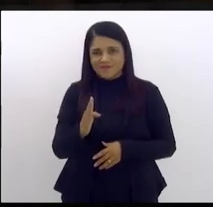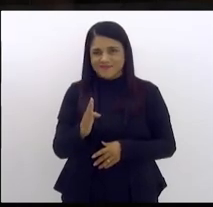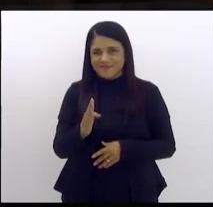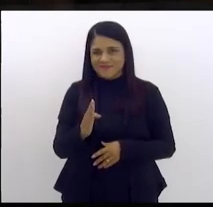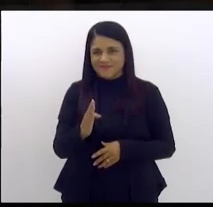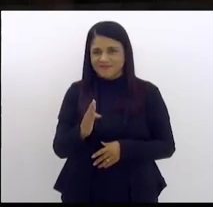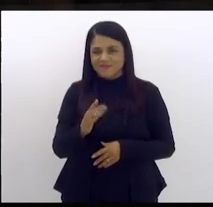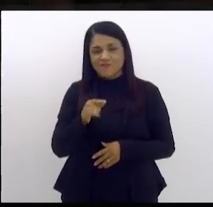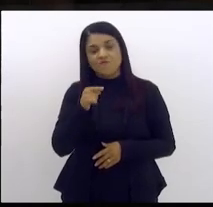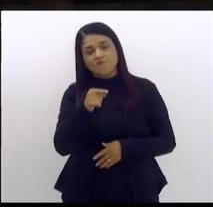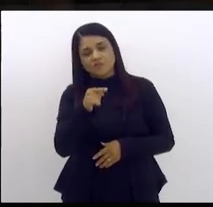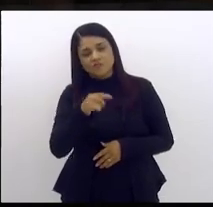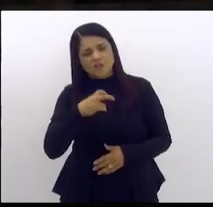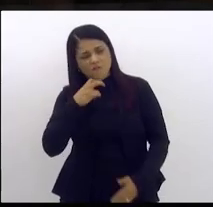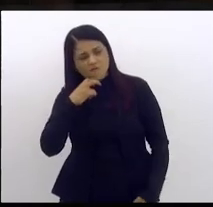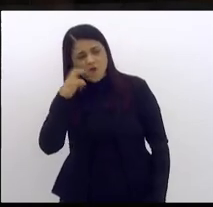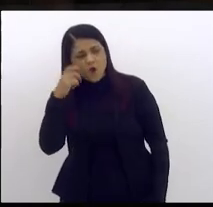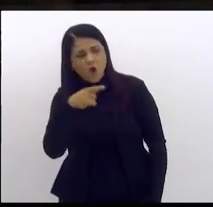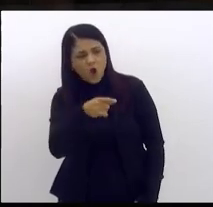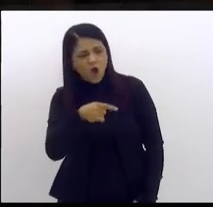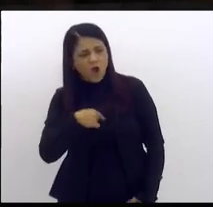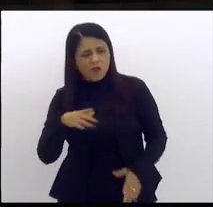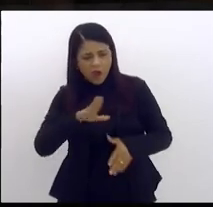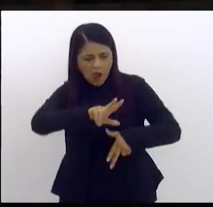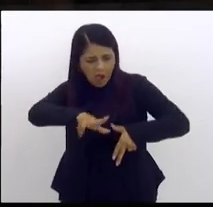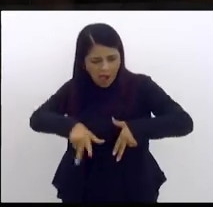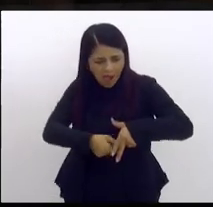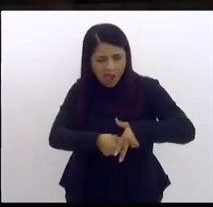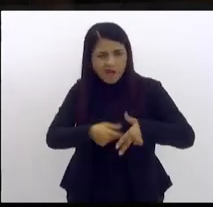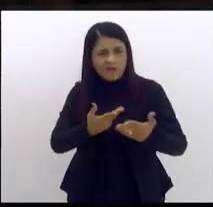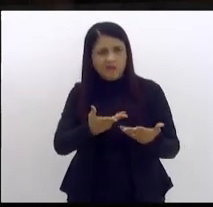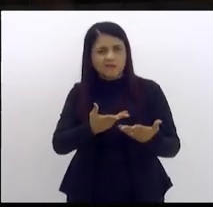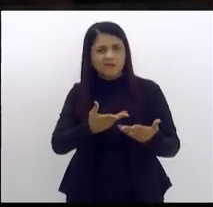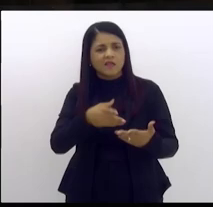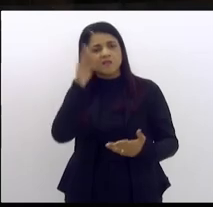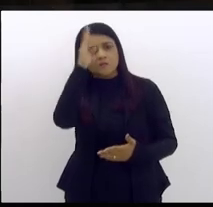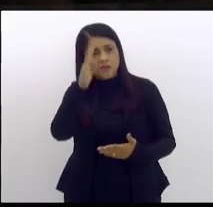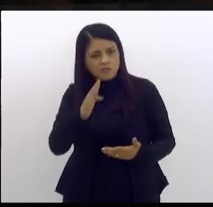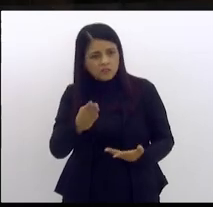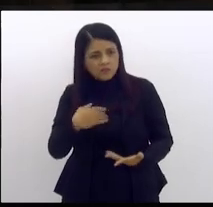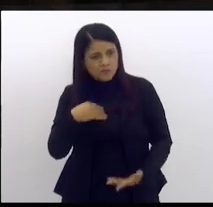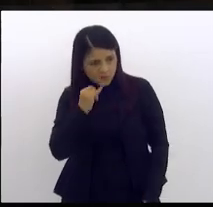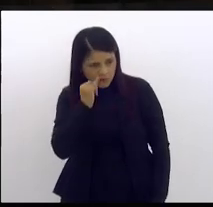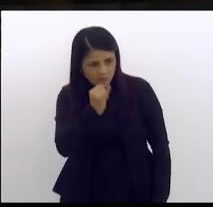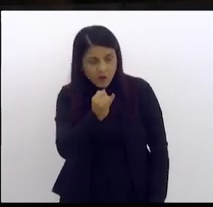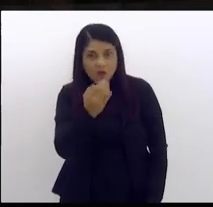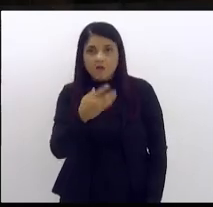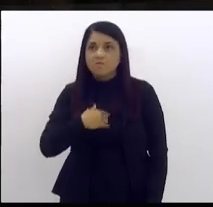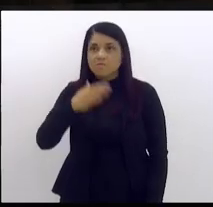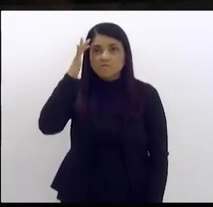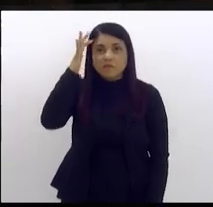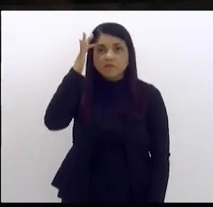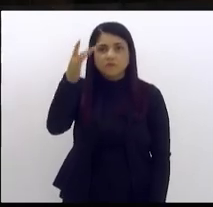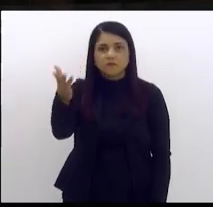vocês que tomem vergonha da corrupção que impera aí no imagine isso um